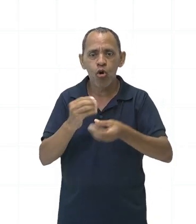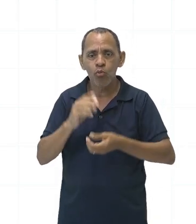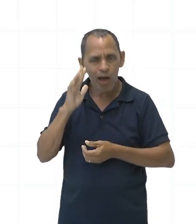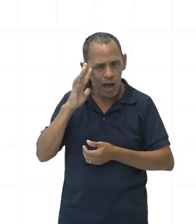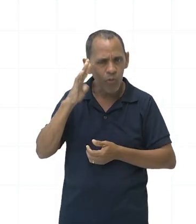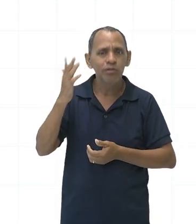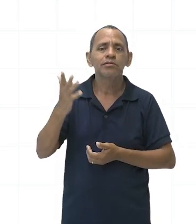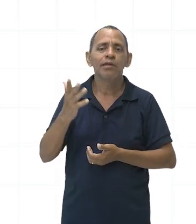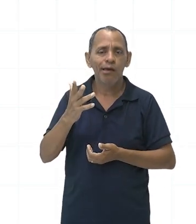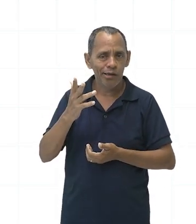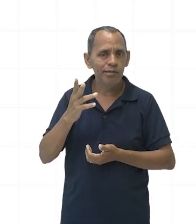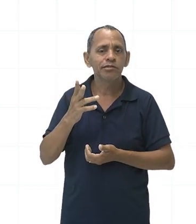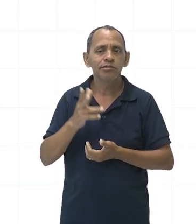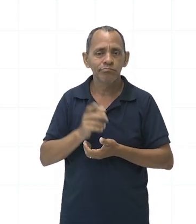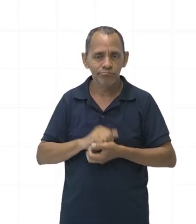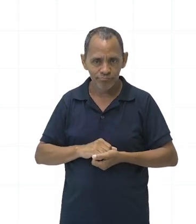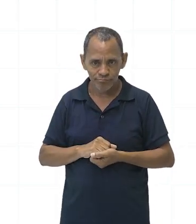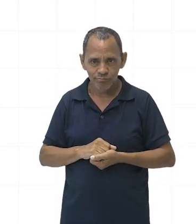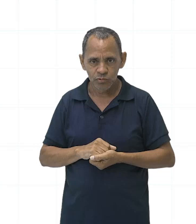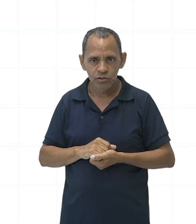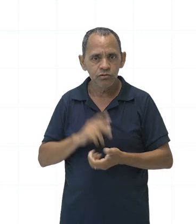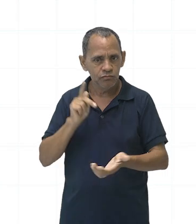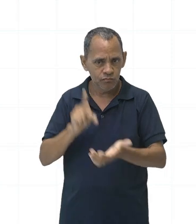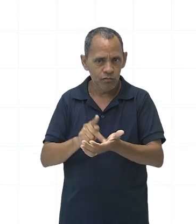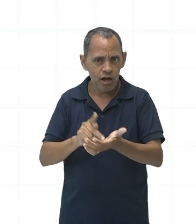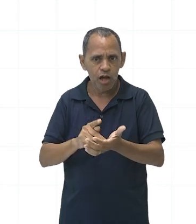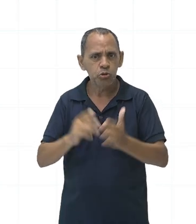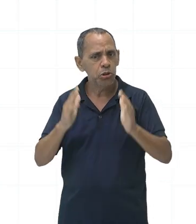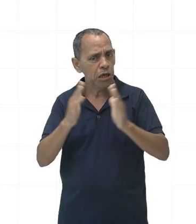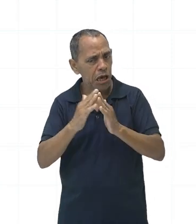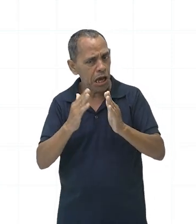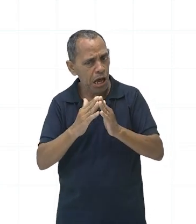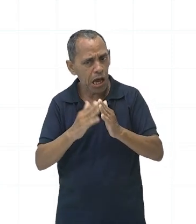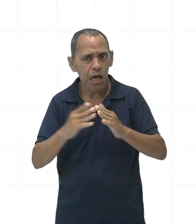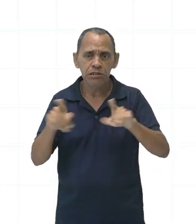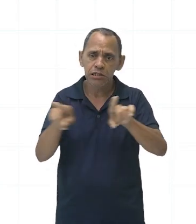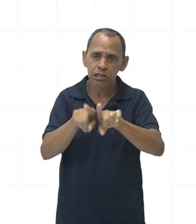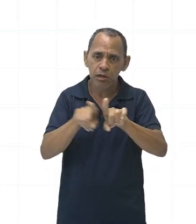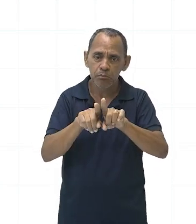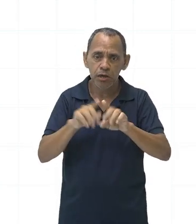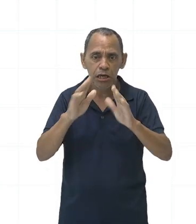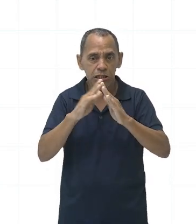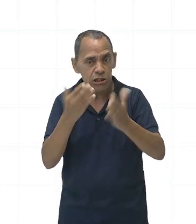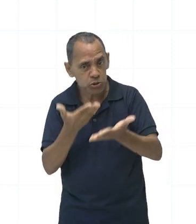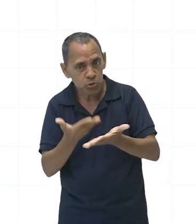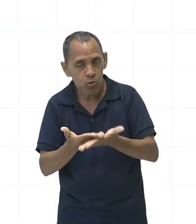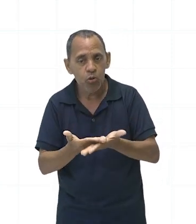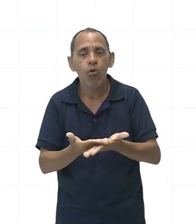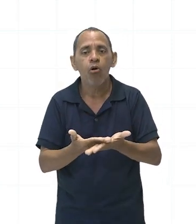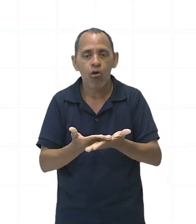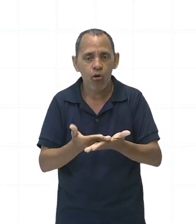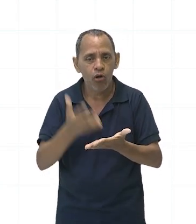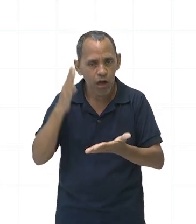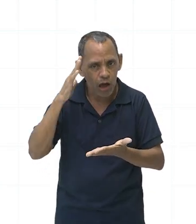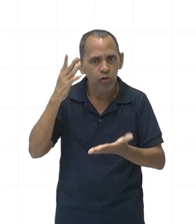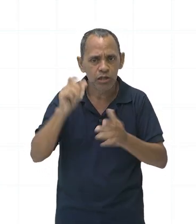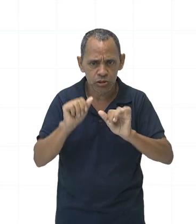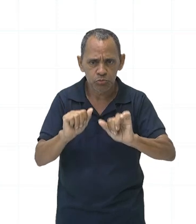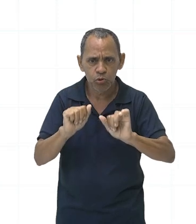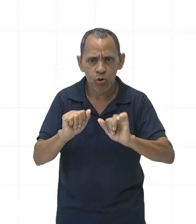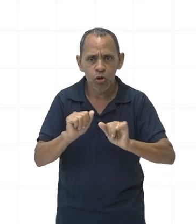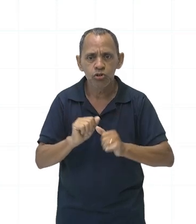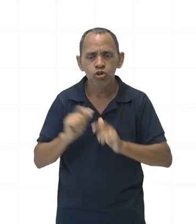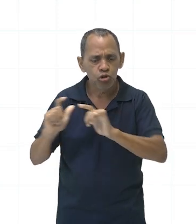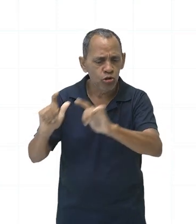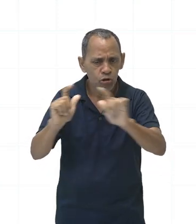com frequência em casa, não somente em casa, mas na escola também, tá? Ou em outros